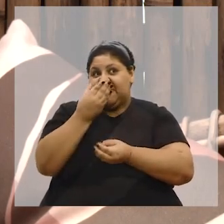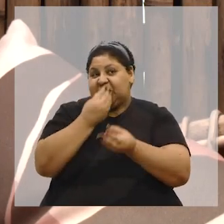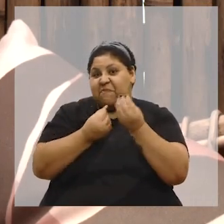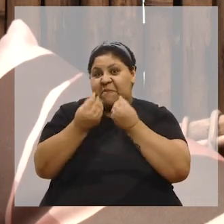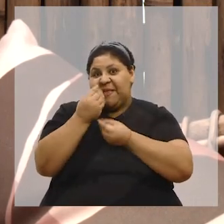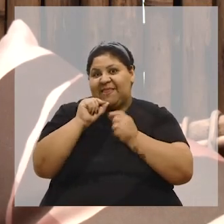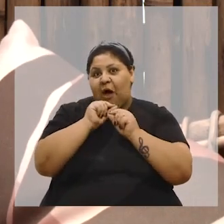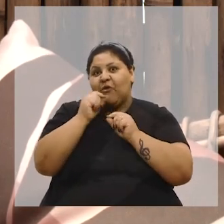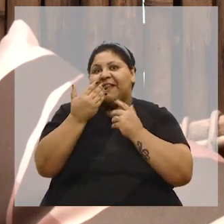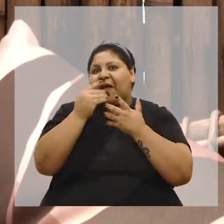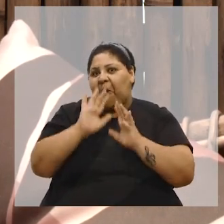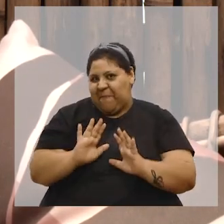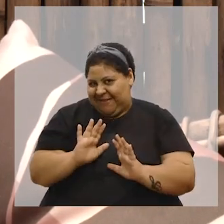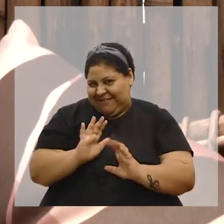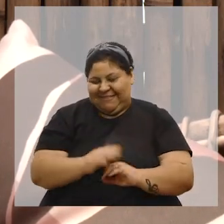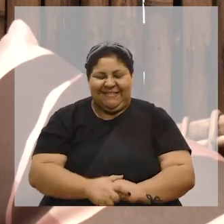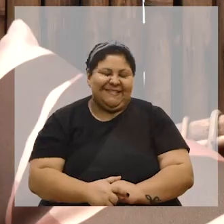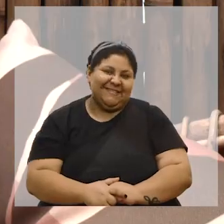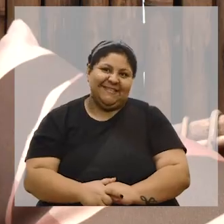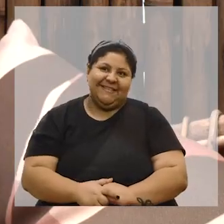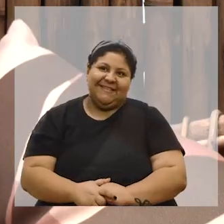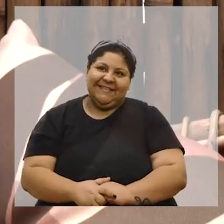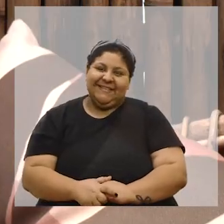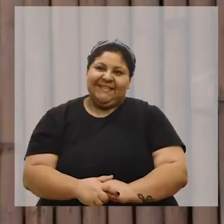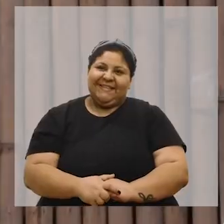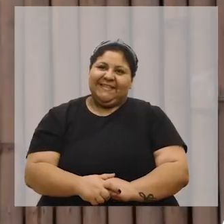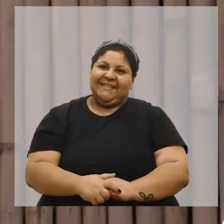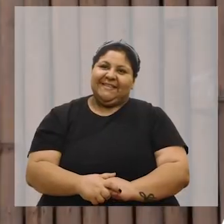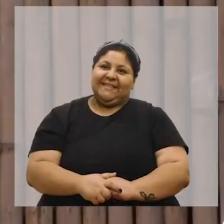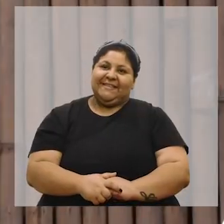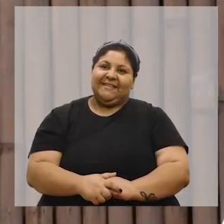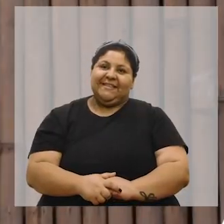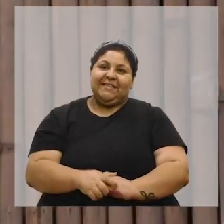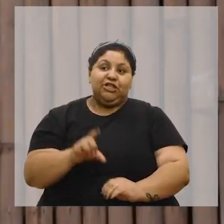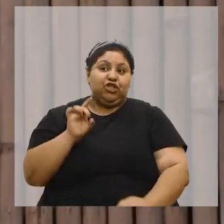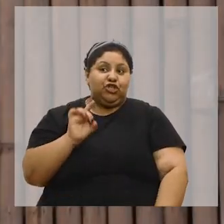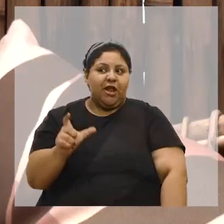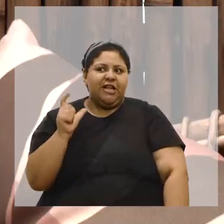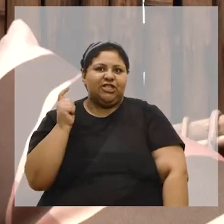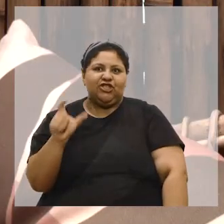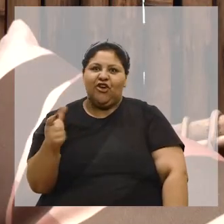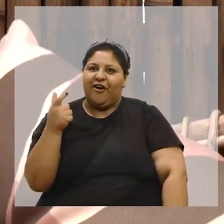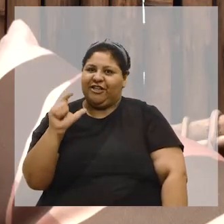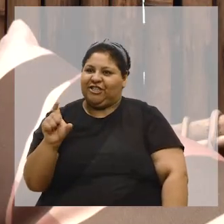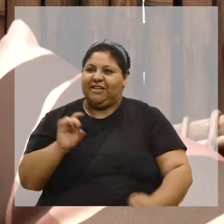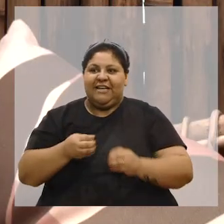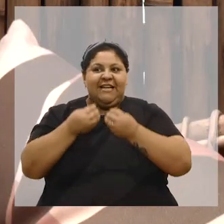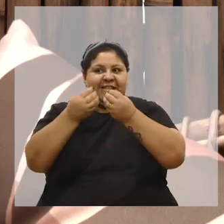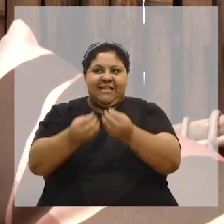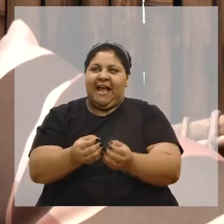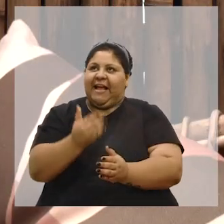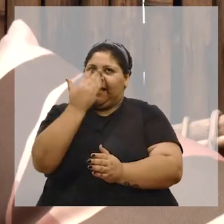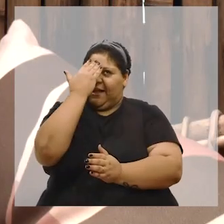gente não consegue nem experimentar o que a gente tá fazendo, assim. Nossa. Socorro! Vai na sorte, né? Tem vezes que tu